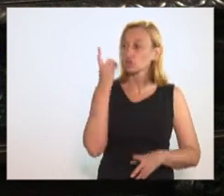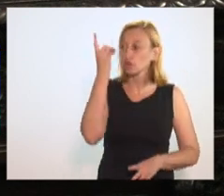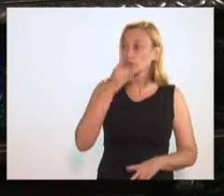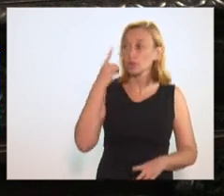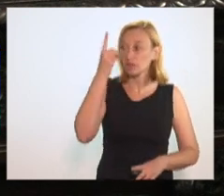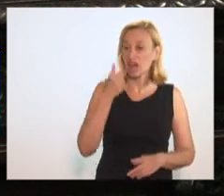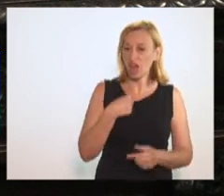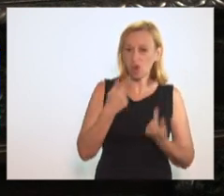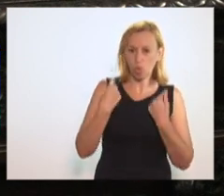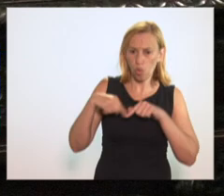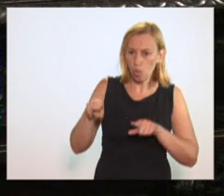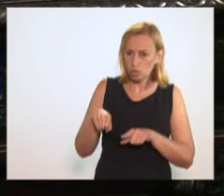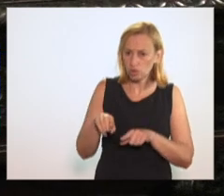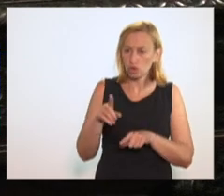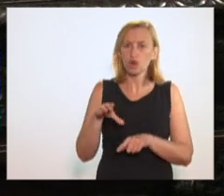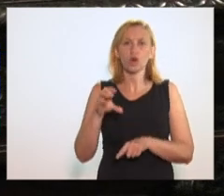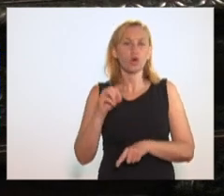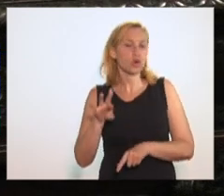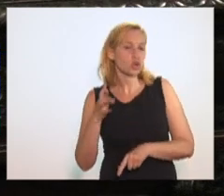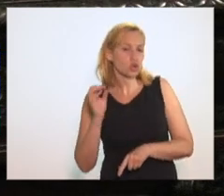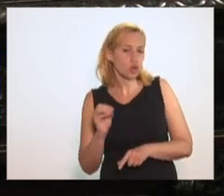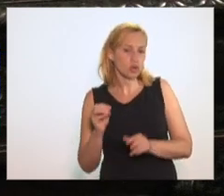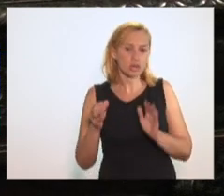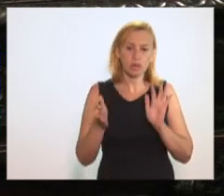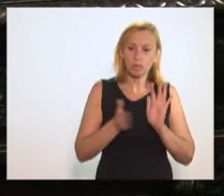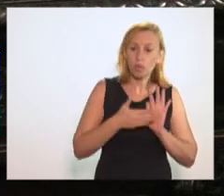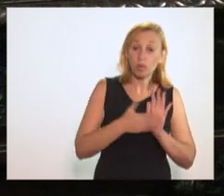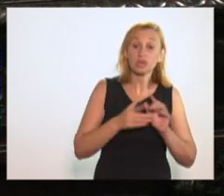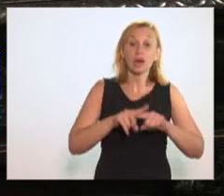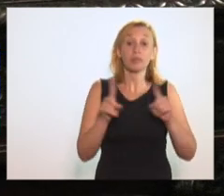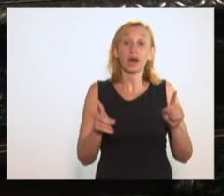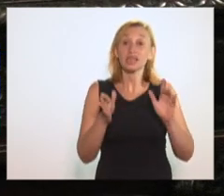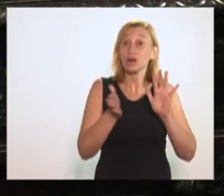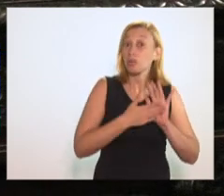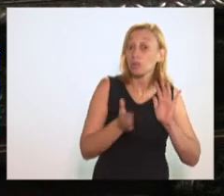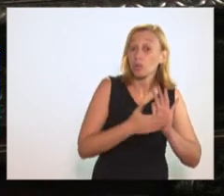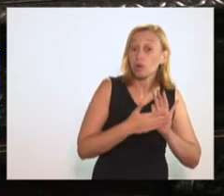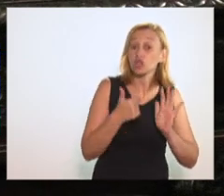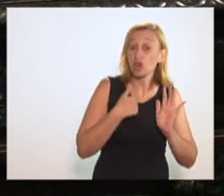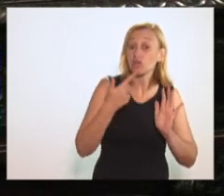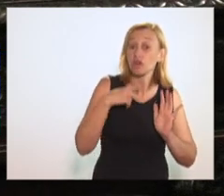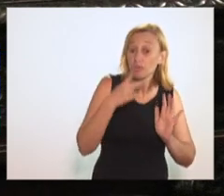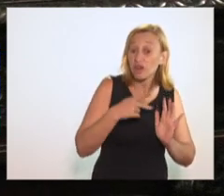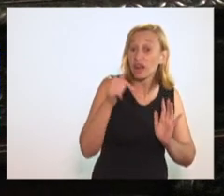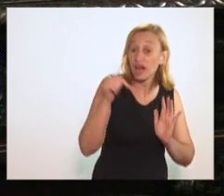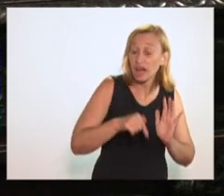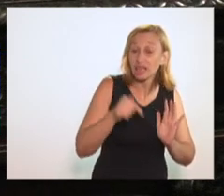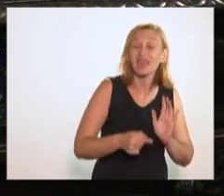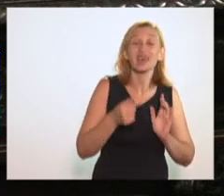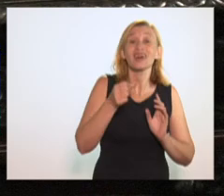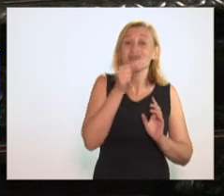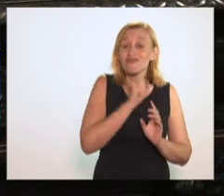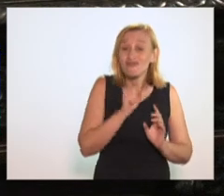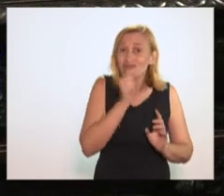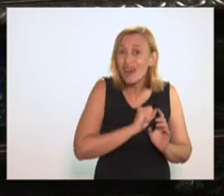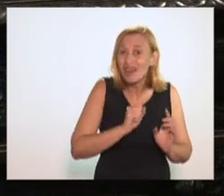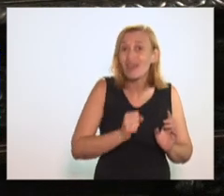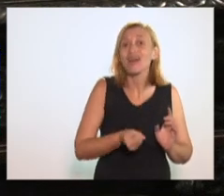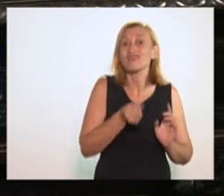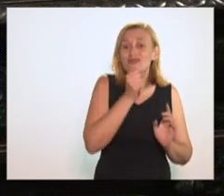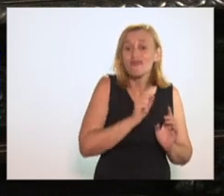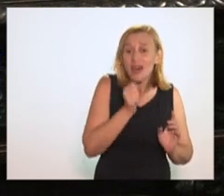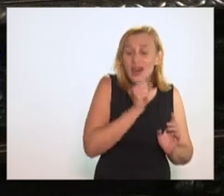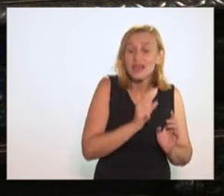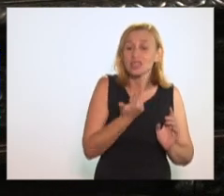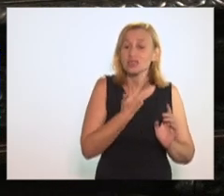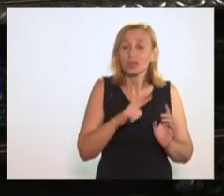não sou contra essa proposta, só que é uma proposta, como vou repetir aqui, antiga, é uma proposta que não